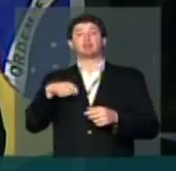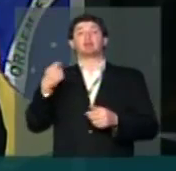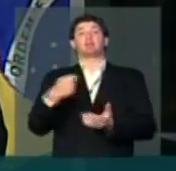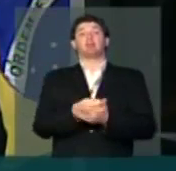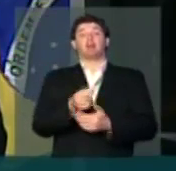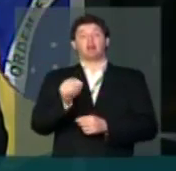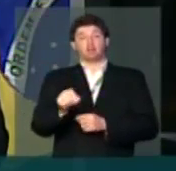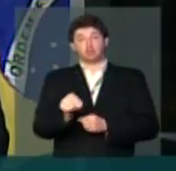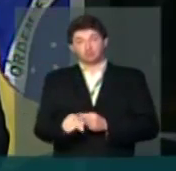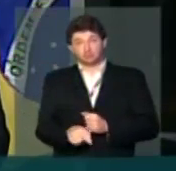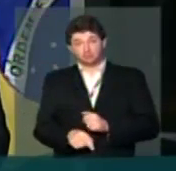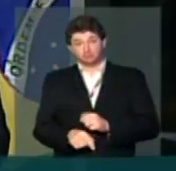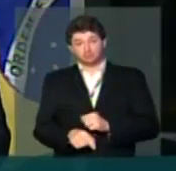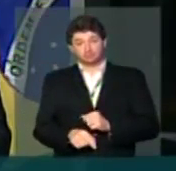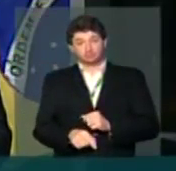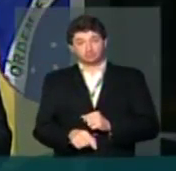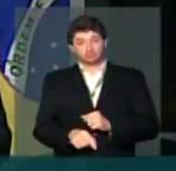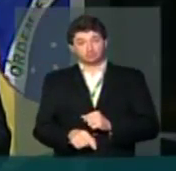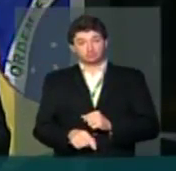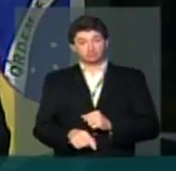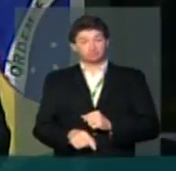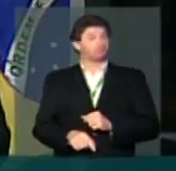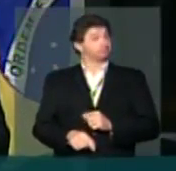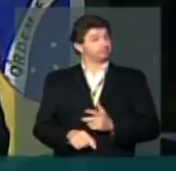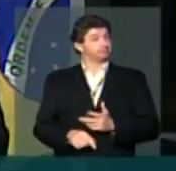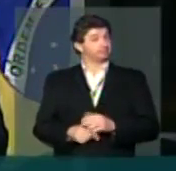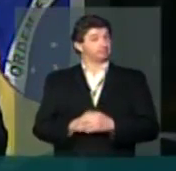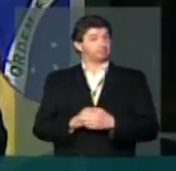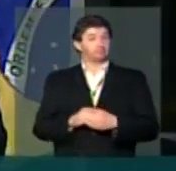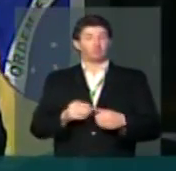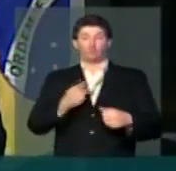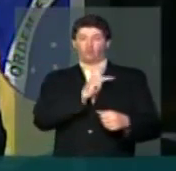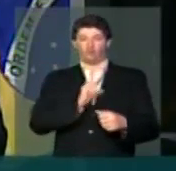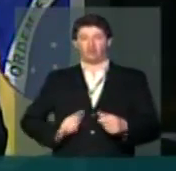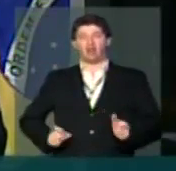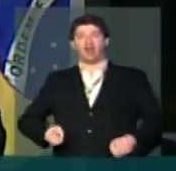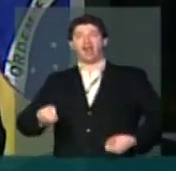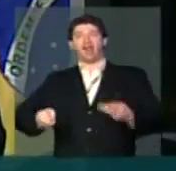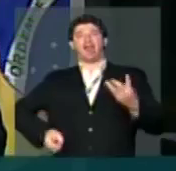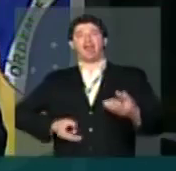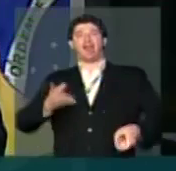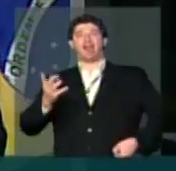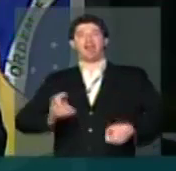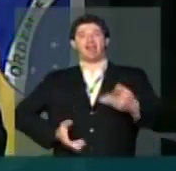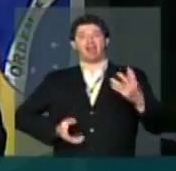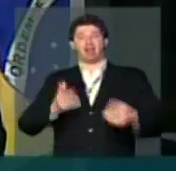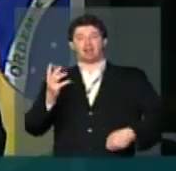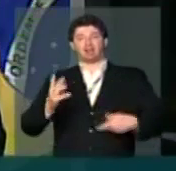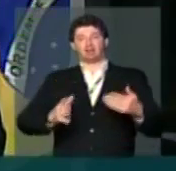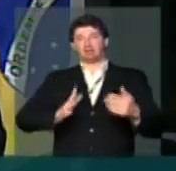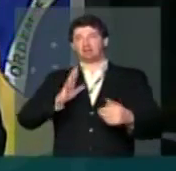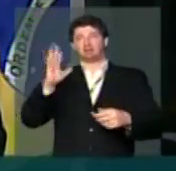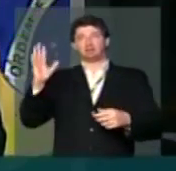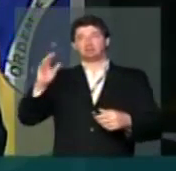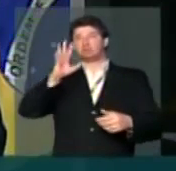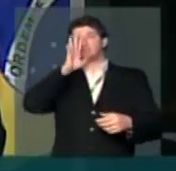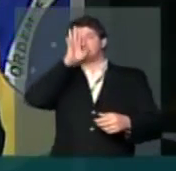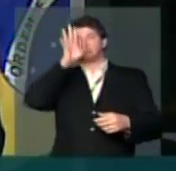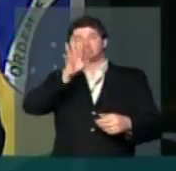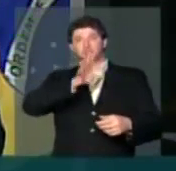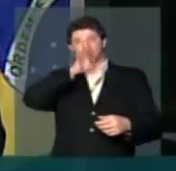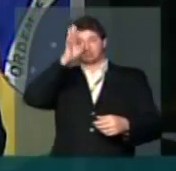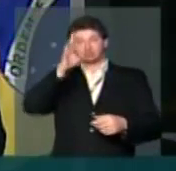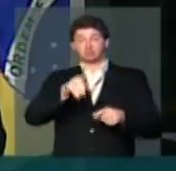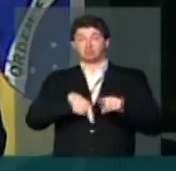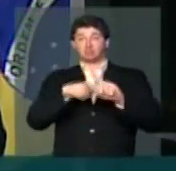pagando essa conta. O certo é que a farra dos gastos públicos, o nível quase inexistente de investimentos e